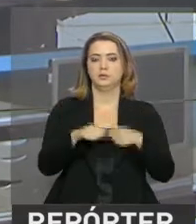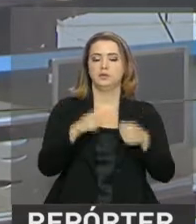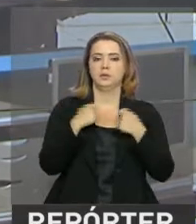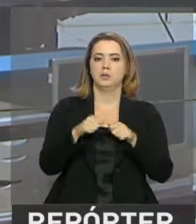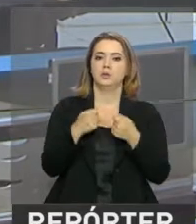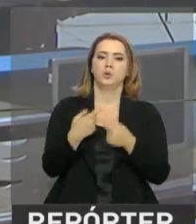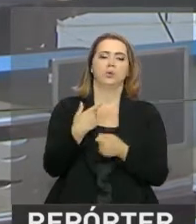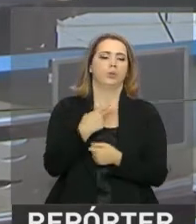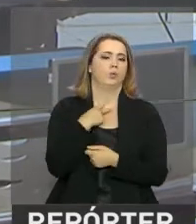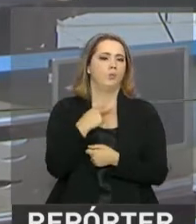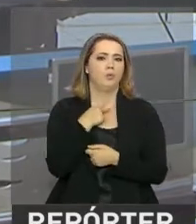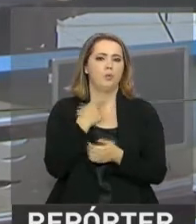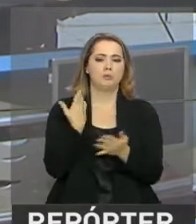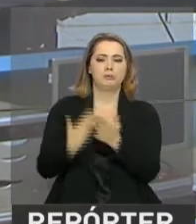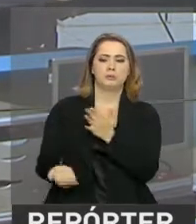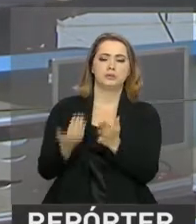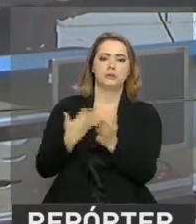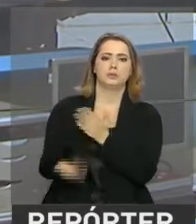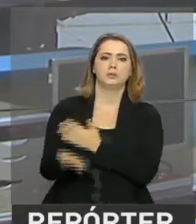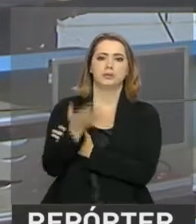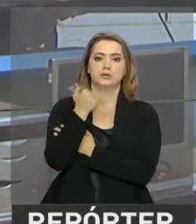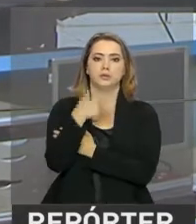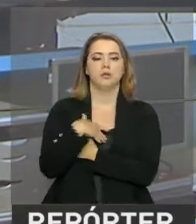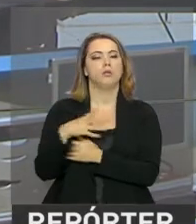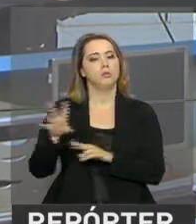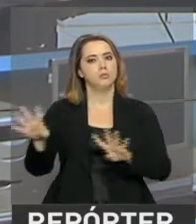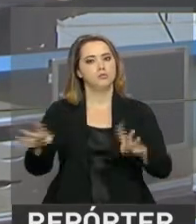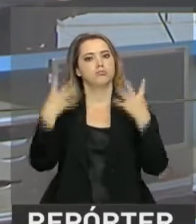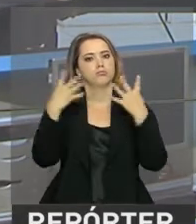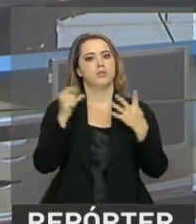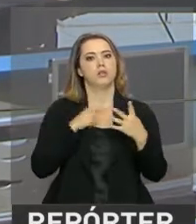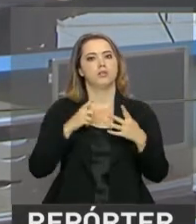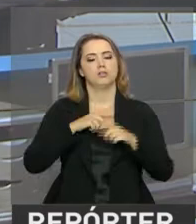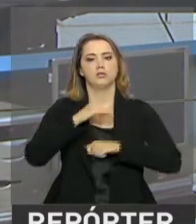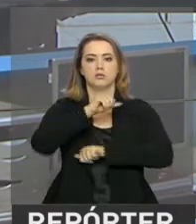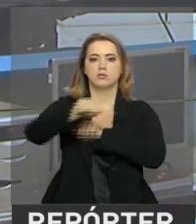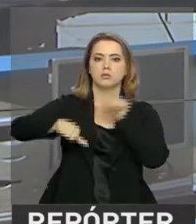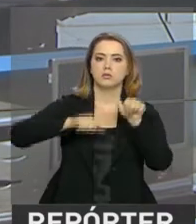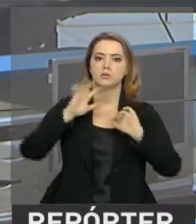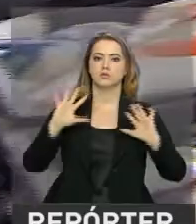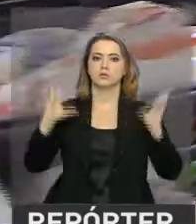de não descartar alimentos e chamar a atenção para as transformações climáticas.